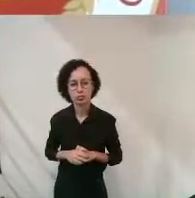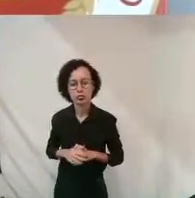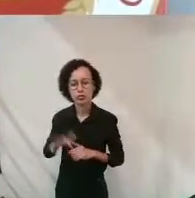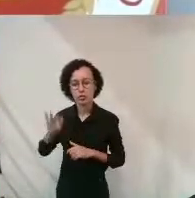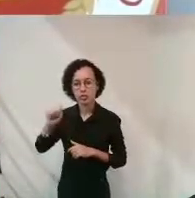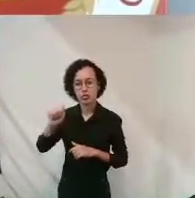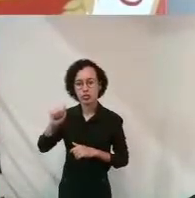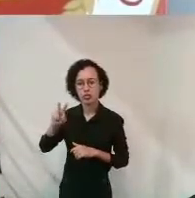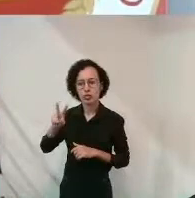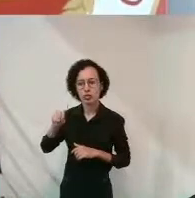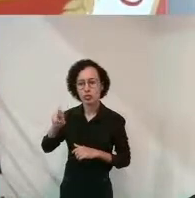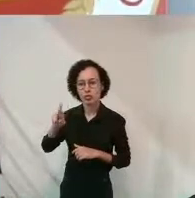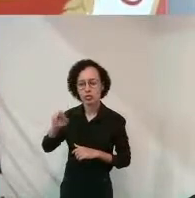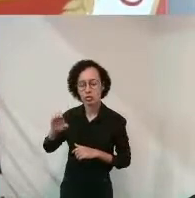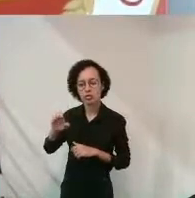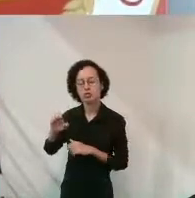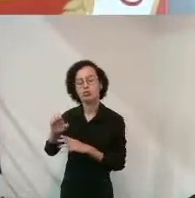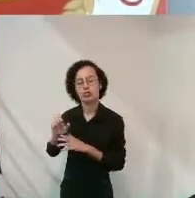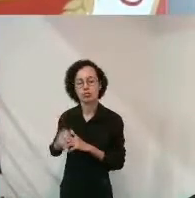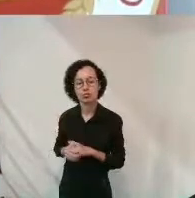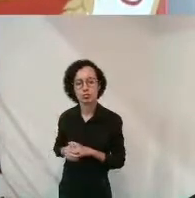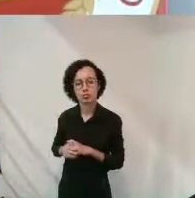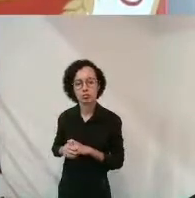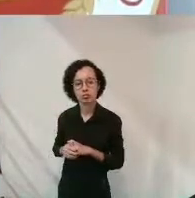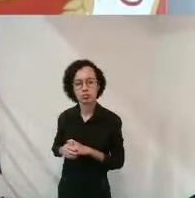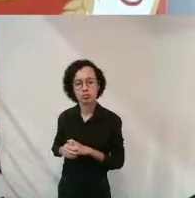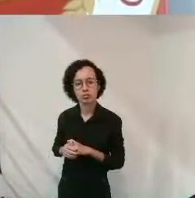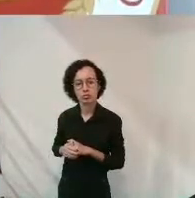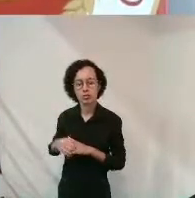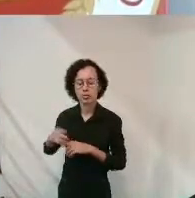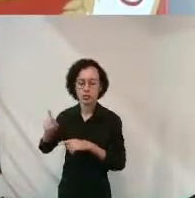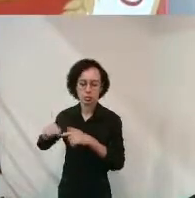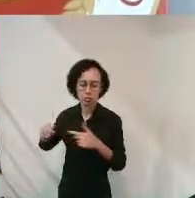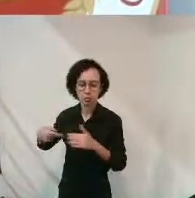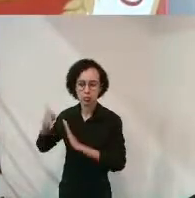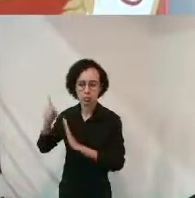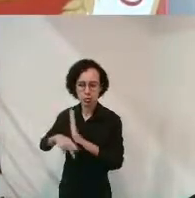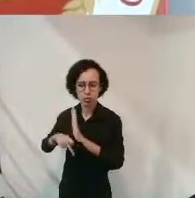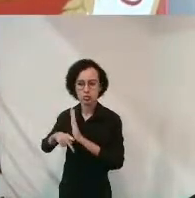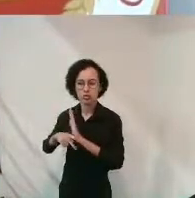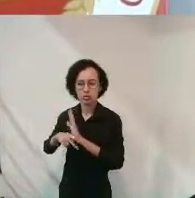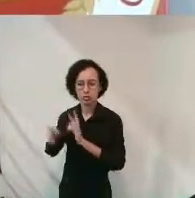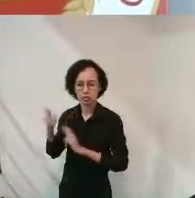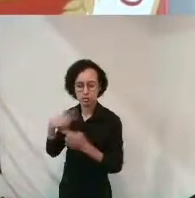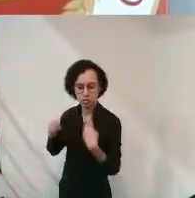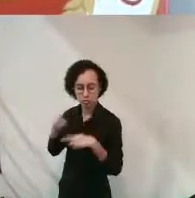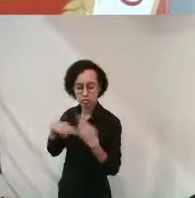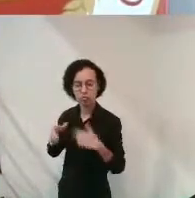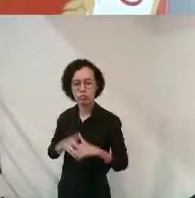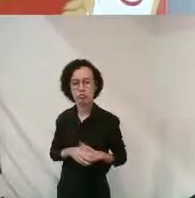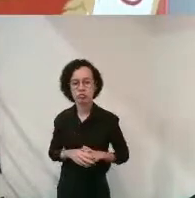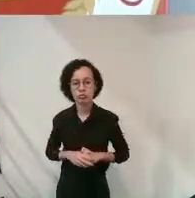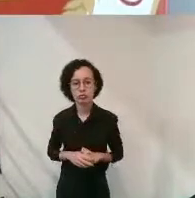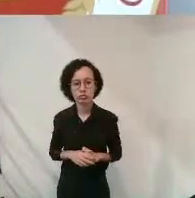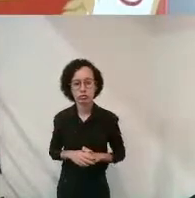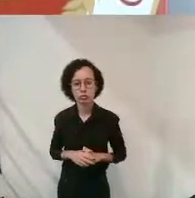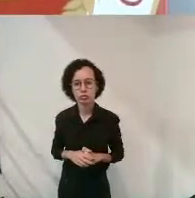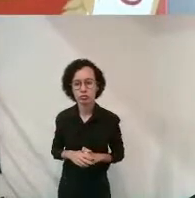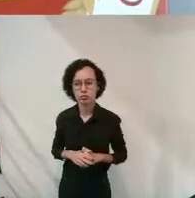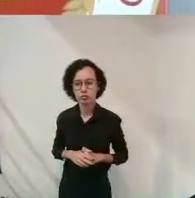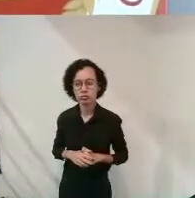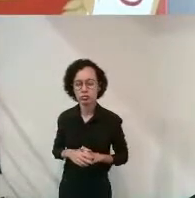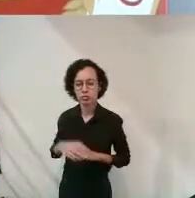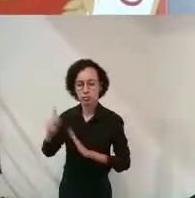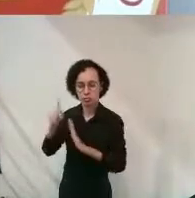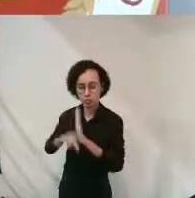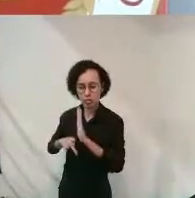Recicle, e o Fundo de Investimento para Projetos de Reciclagem, ProRecicle. Esses dois instrumentos contemplam